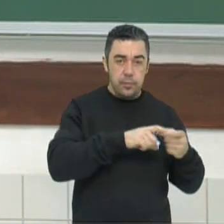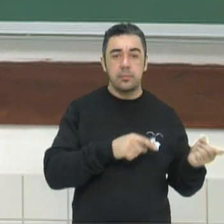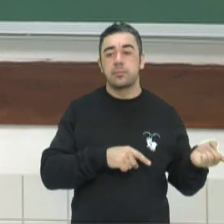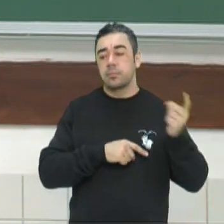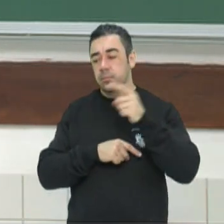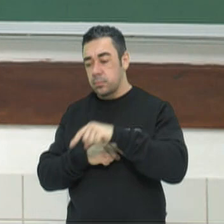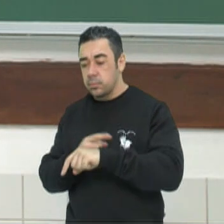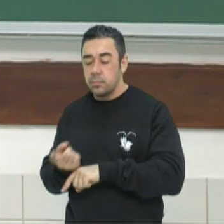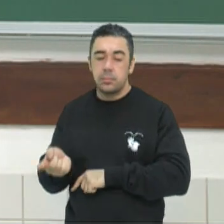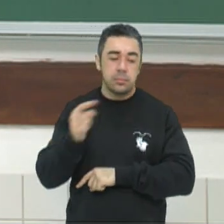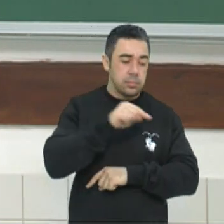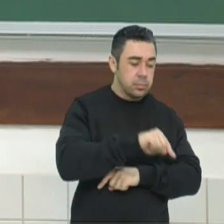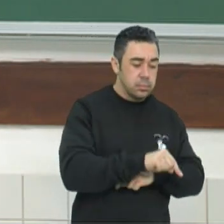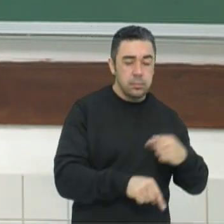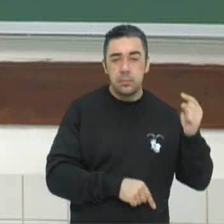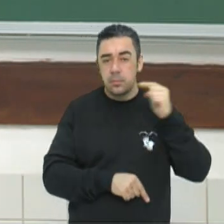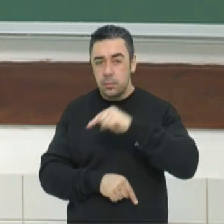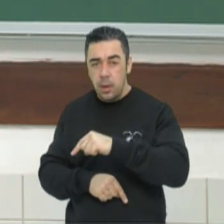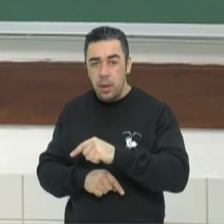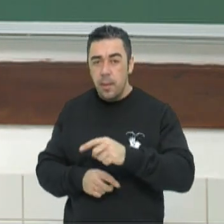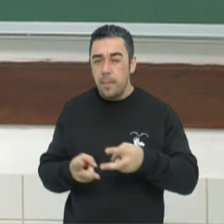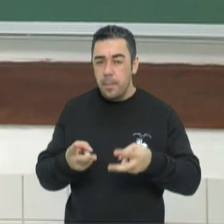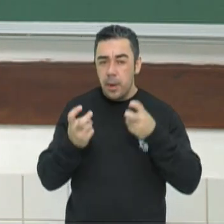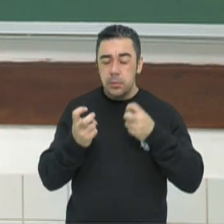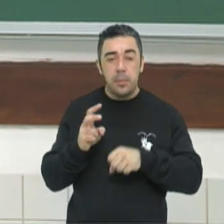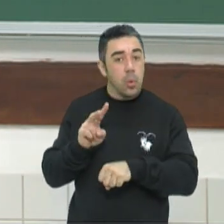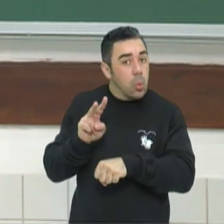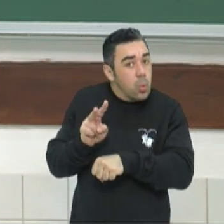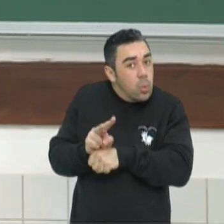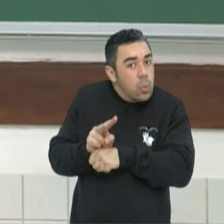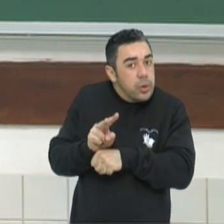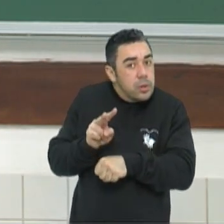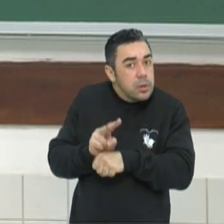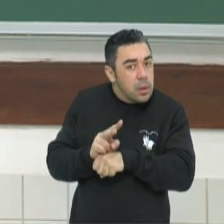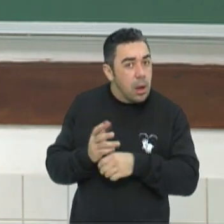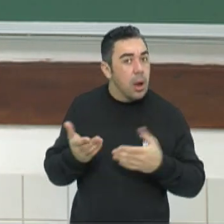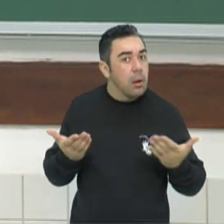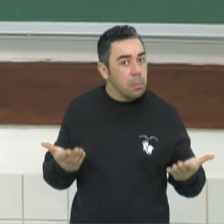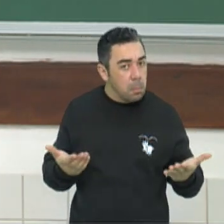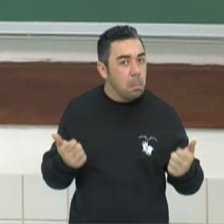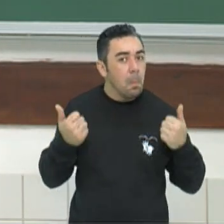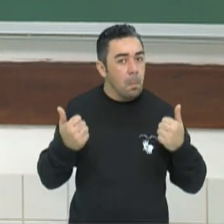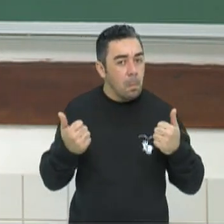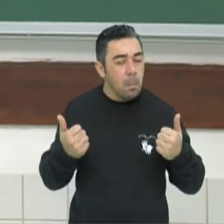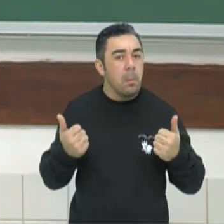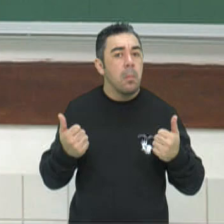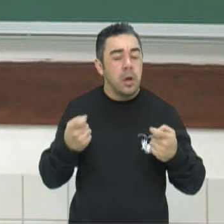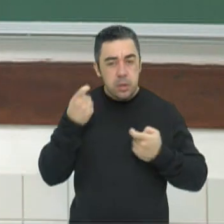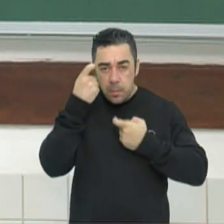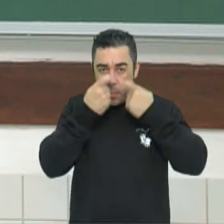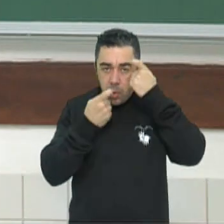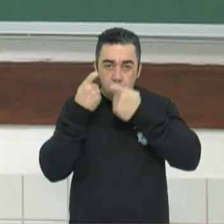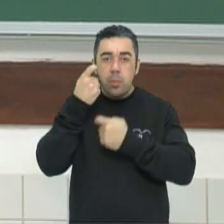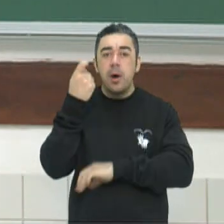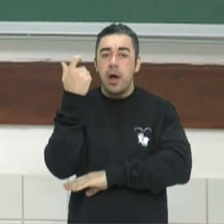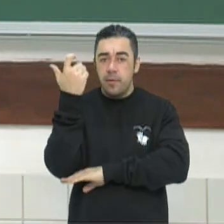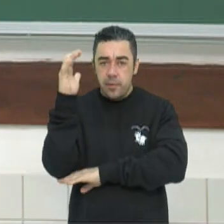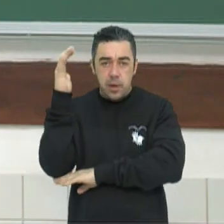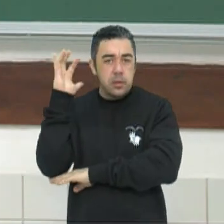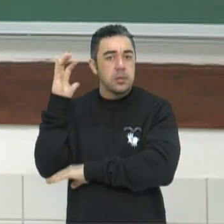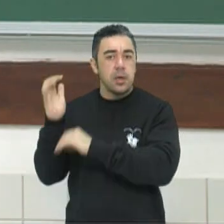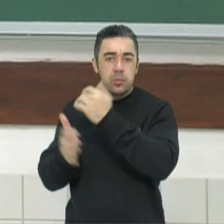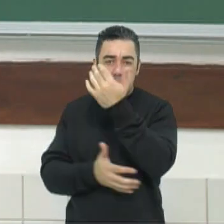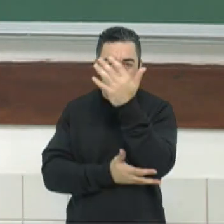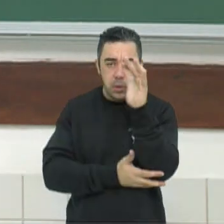começa a perceber o cuidado, a preocupação com a natureza.